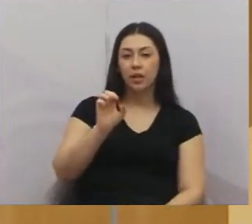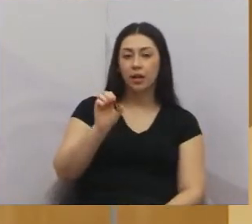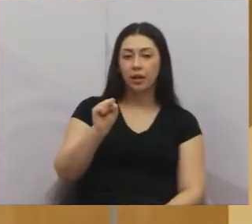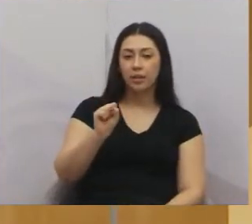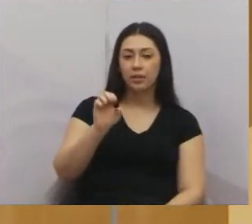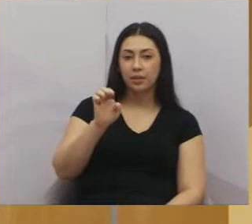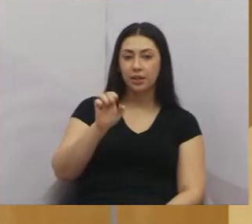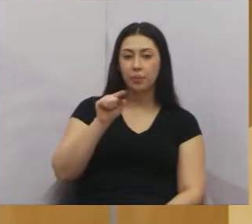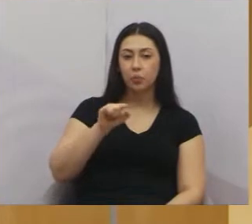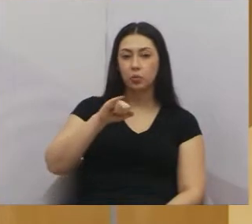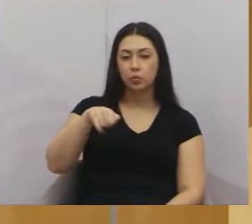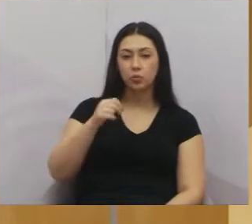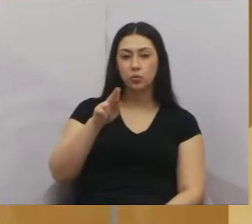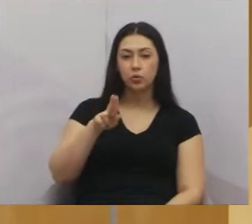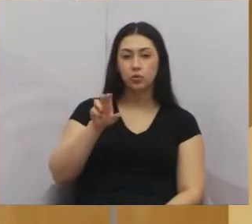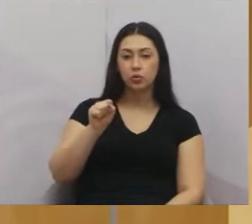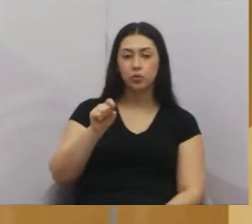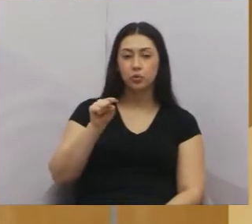www.tse.jus.com.br.